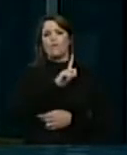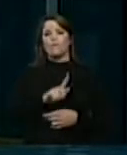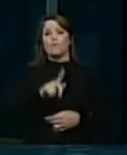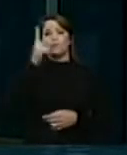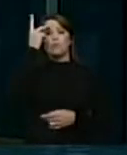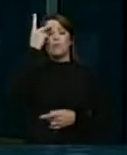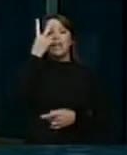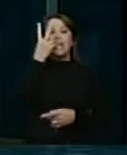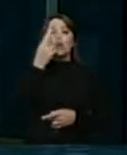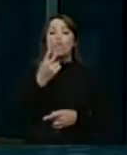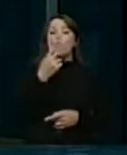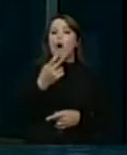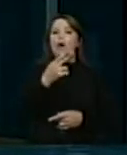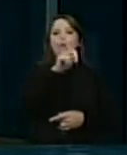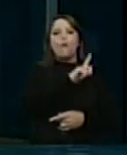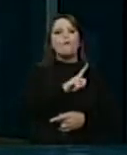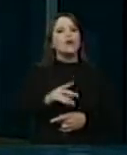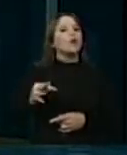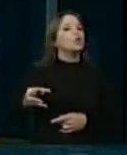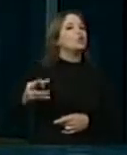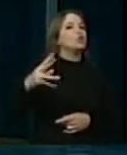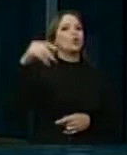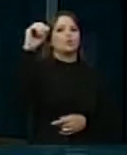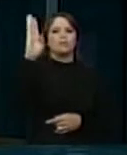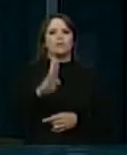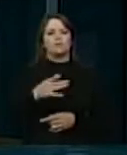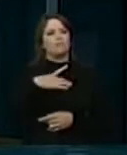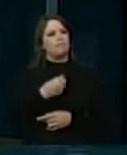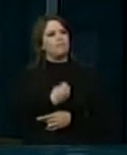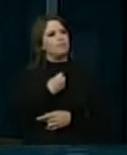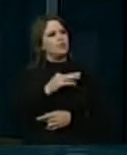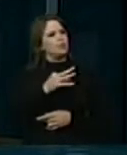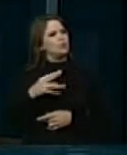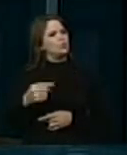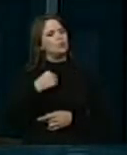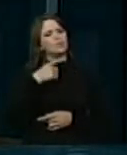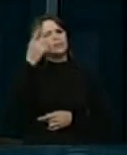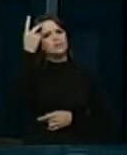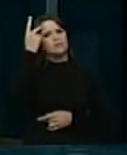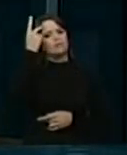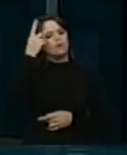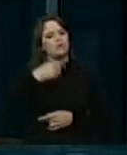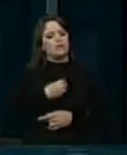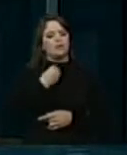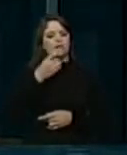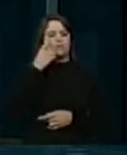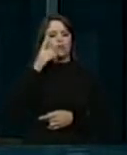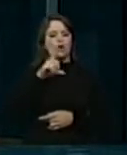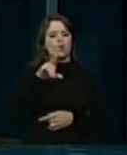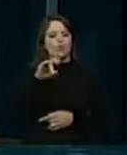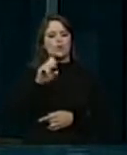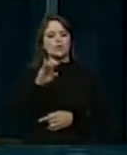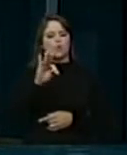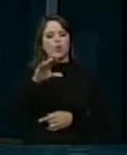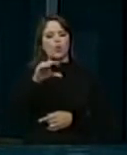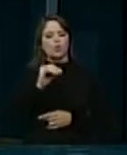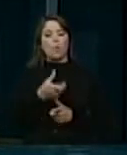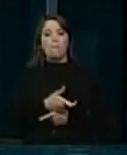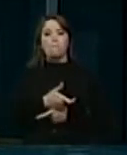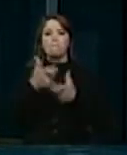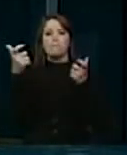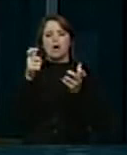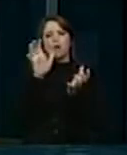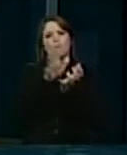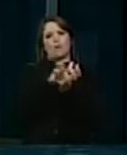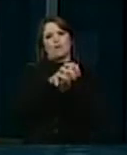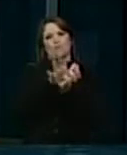Paulo é como se fosse o governador de todos os brasileiros. Está em São Paulo, deputado Luiz Couto, o maior número de pernambucanos